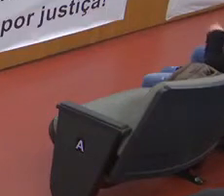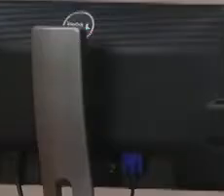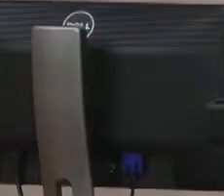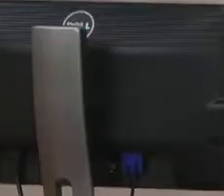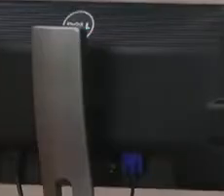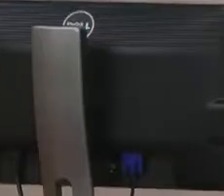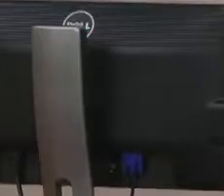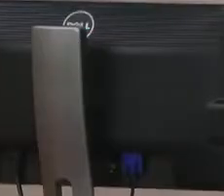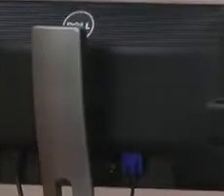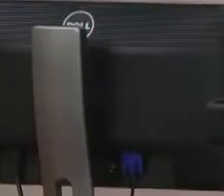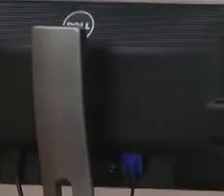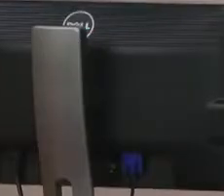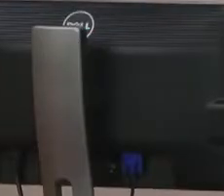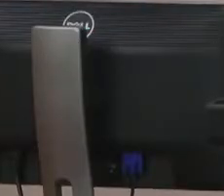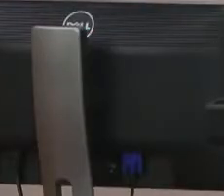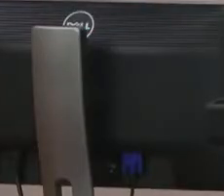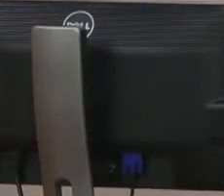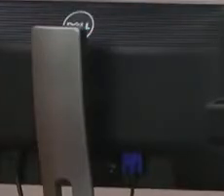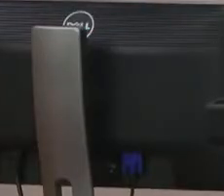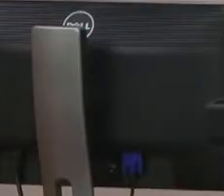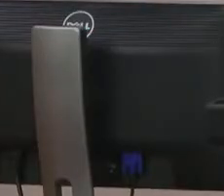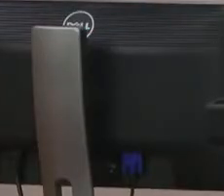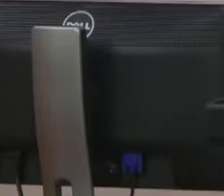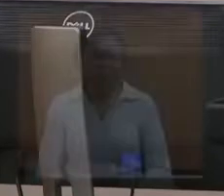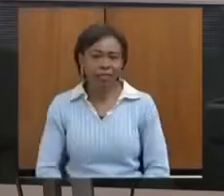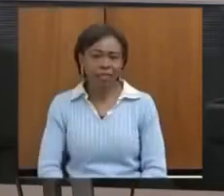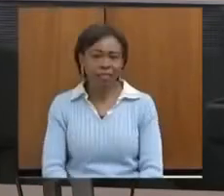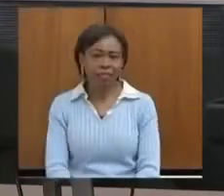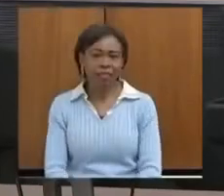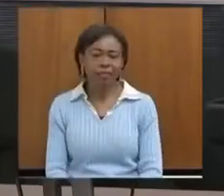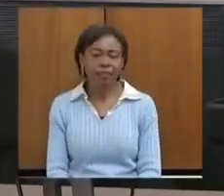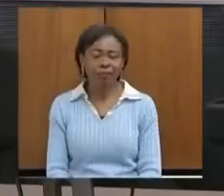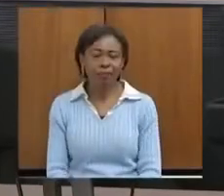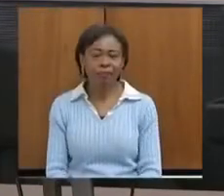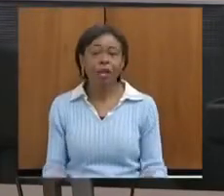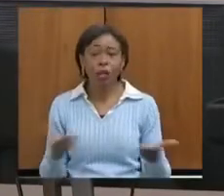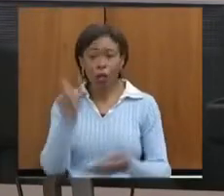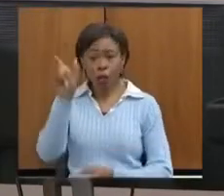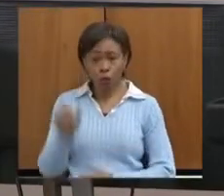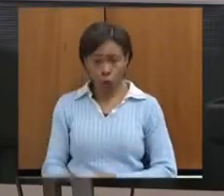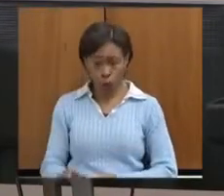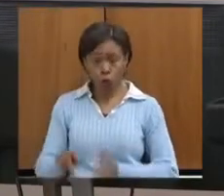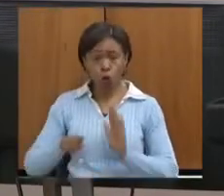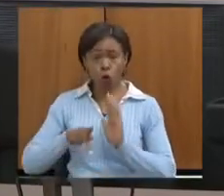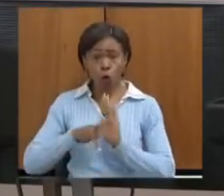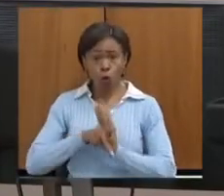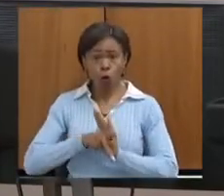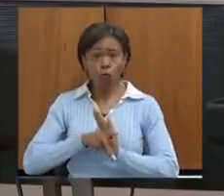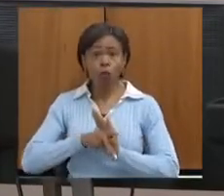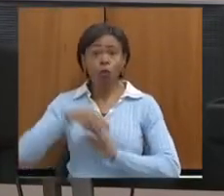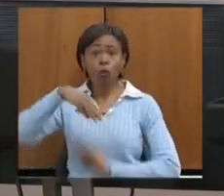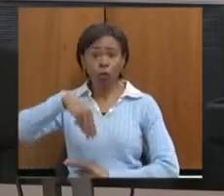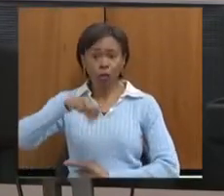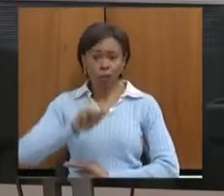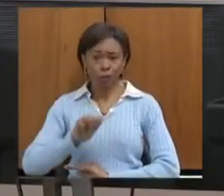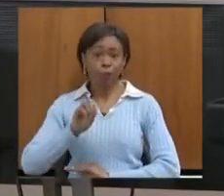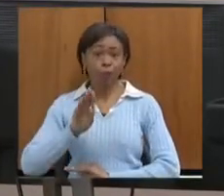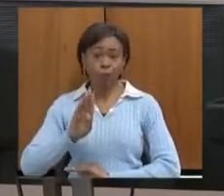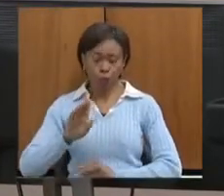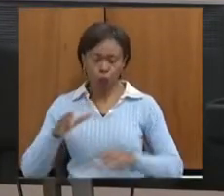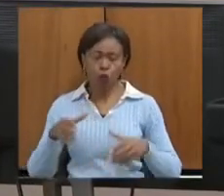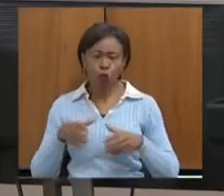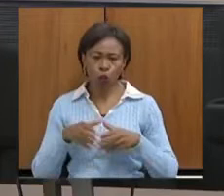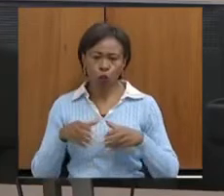passamos agora a palavra o senhor Thiago Alves integrante da Coordenação Nacional do Movimento dos atingidos por